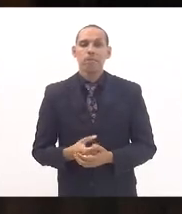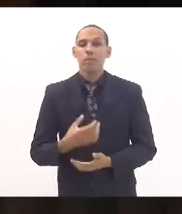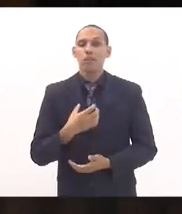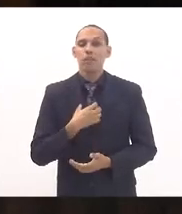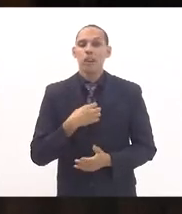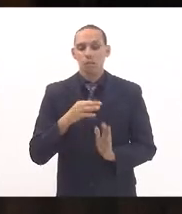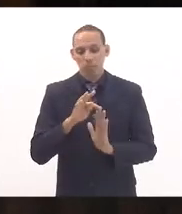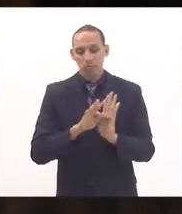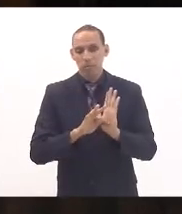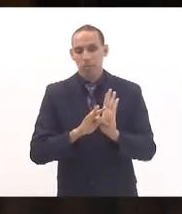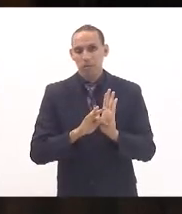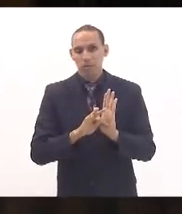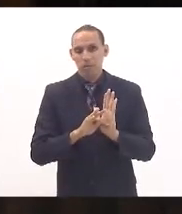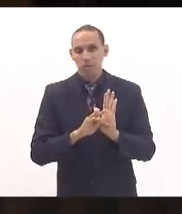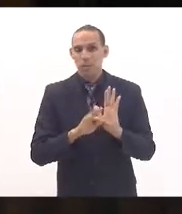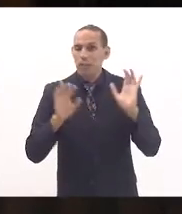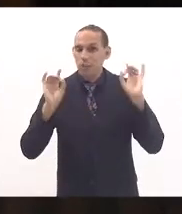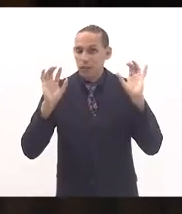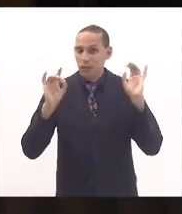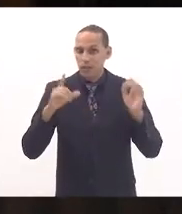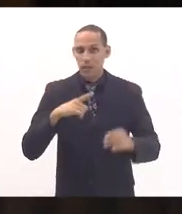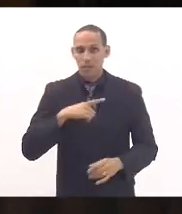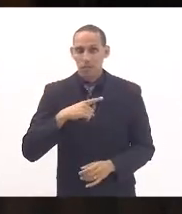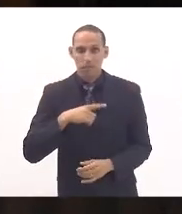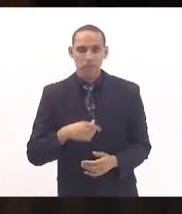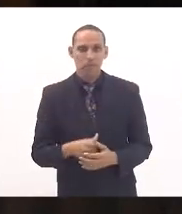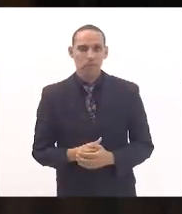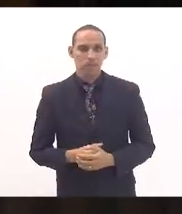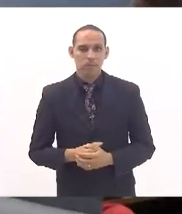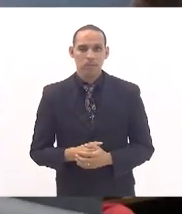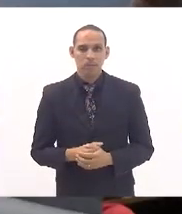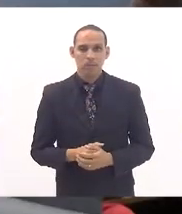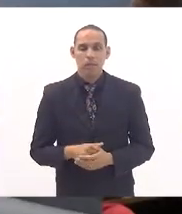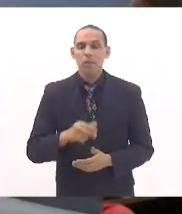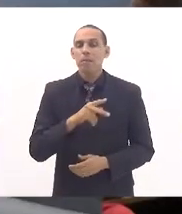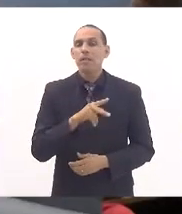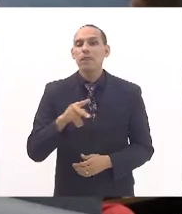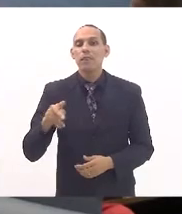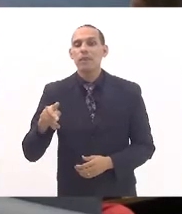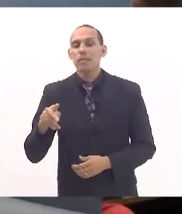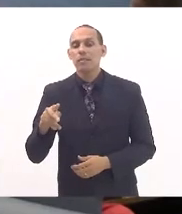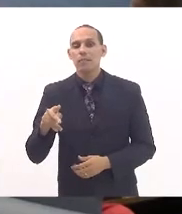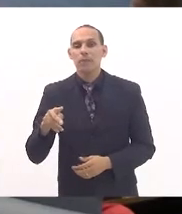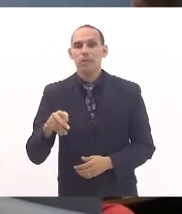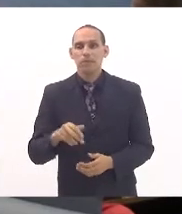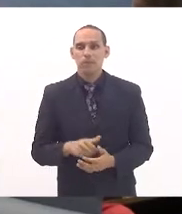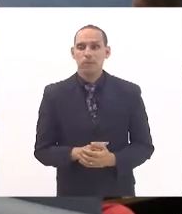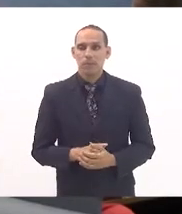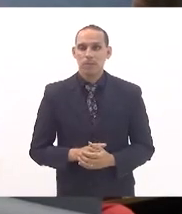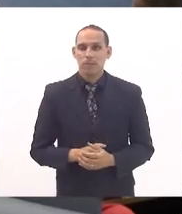redação, salvo os destaques. Senhor presidente.